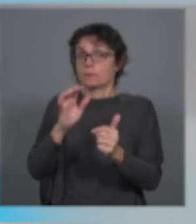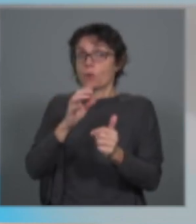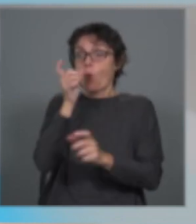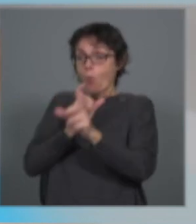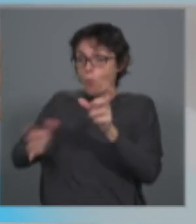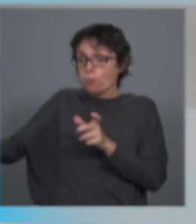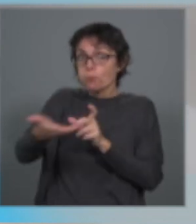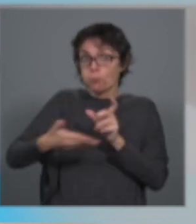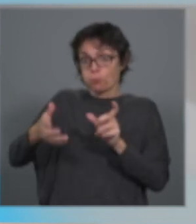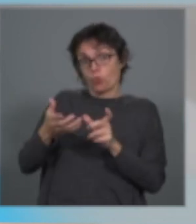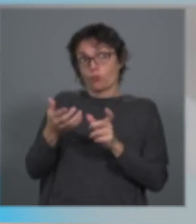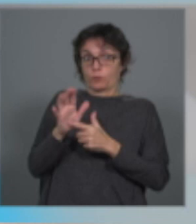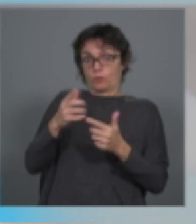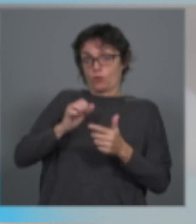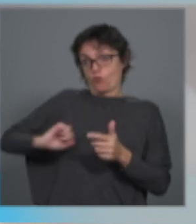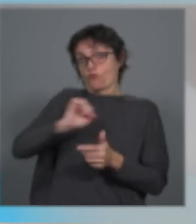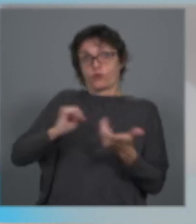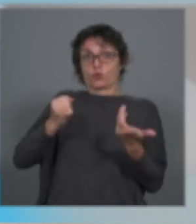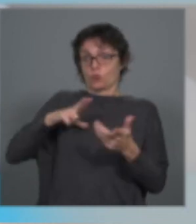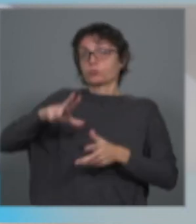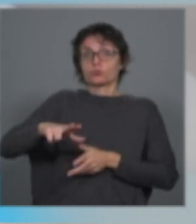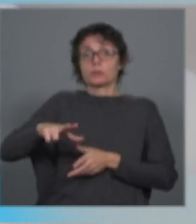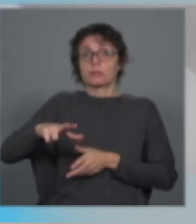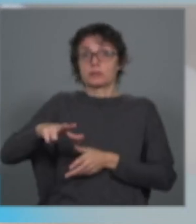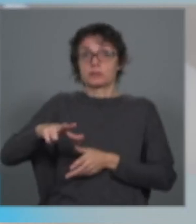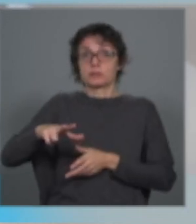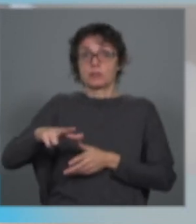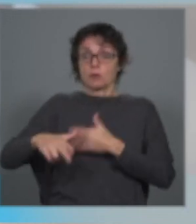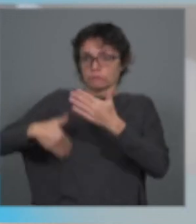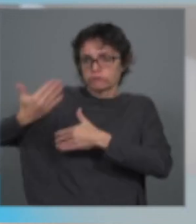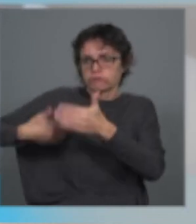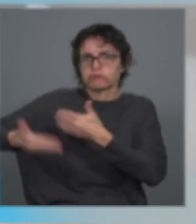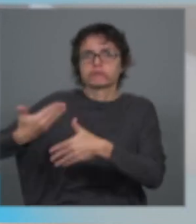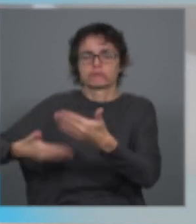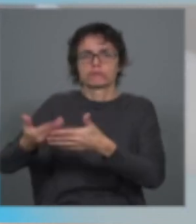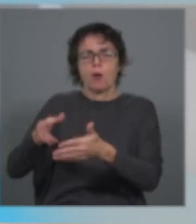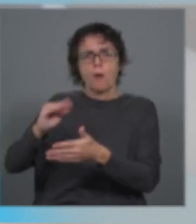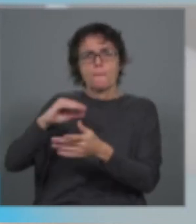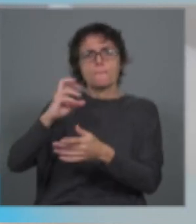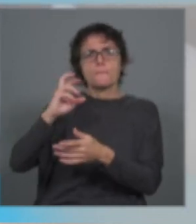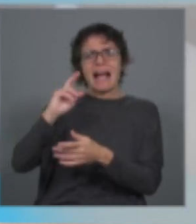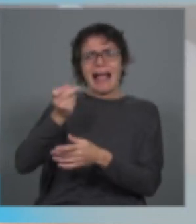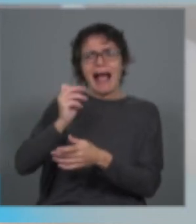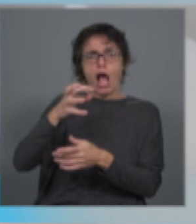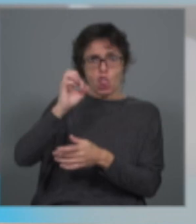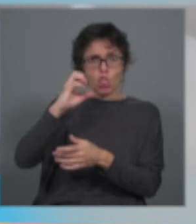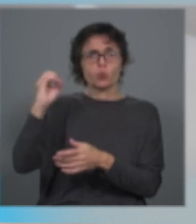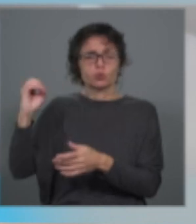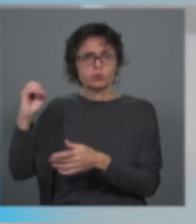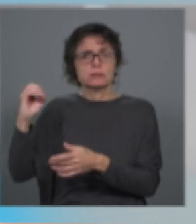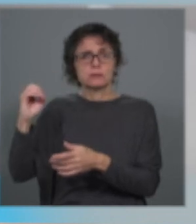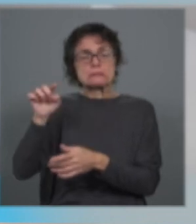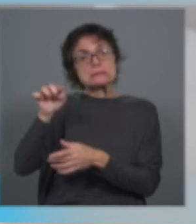povo português, porque já existia qualquer coisinha antes, não é? Durante mais de 800 anos, deve querer dizer que há